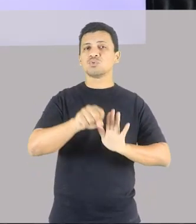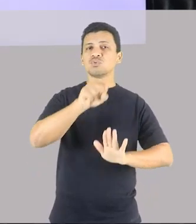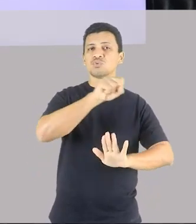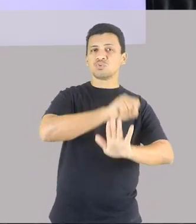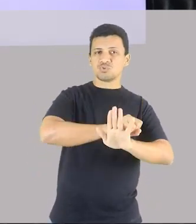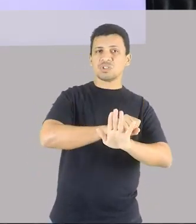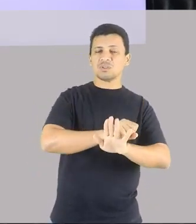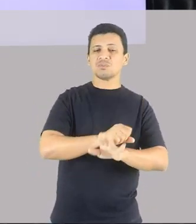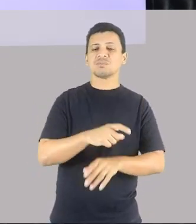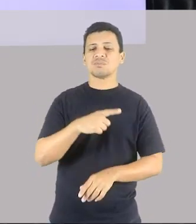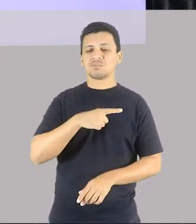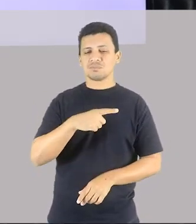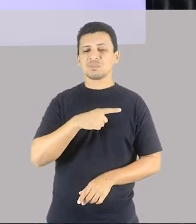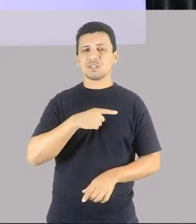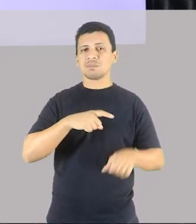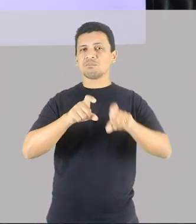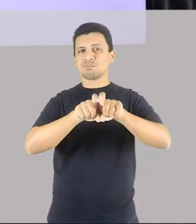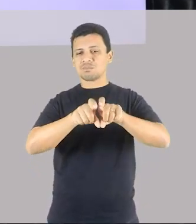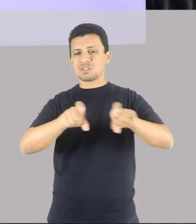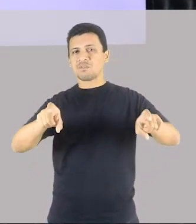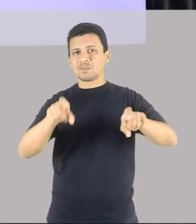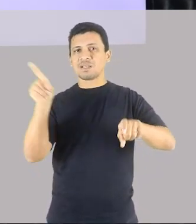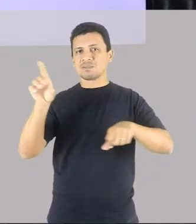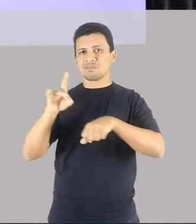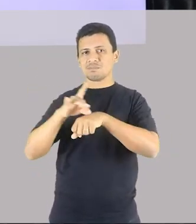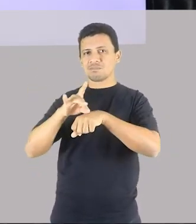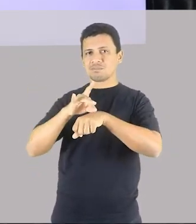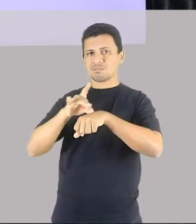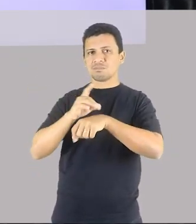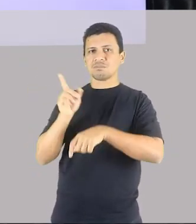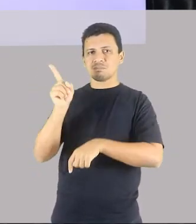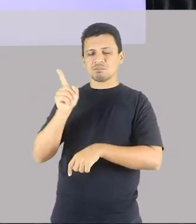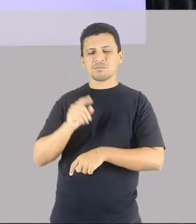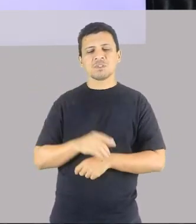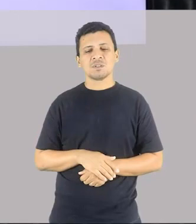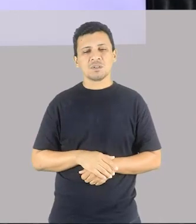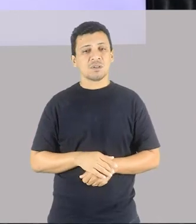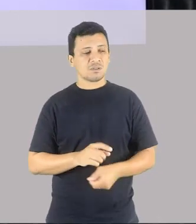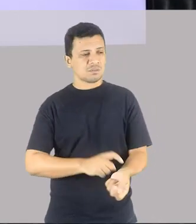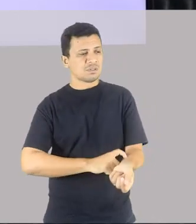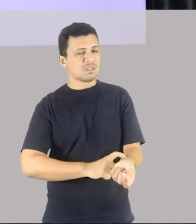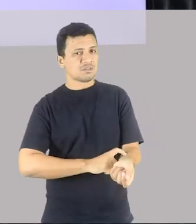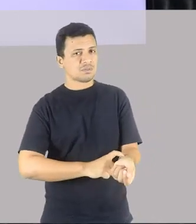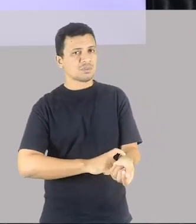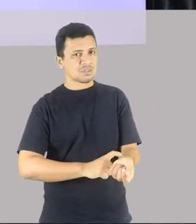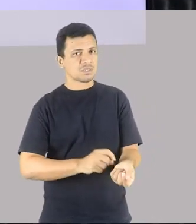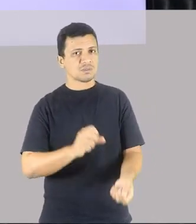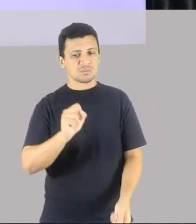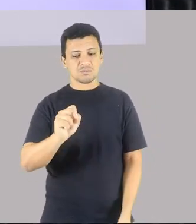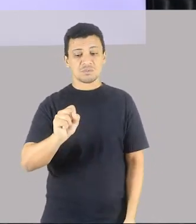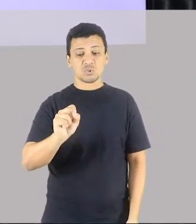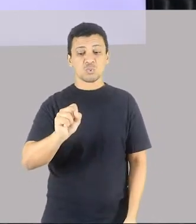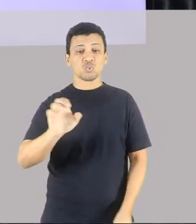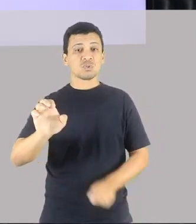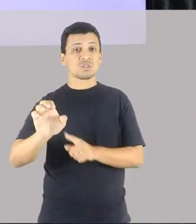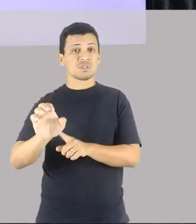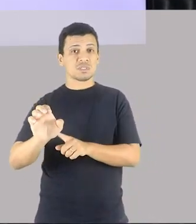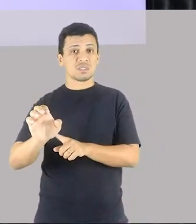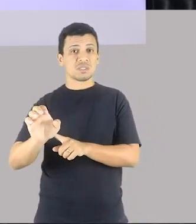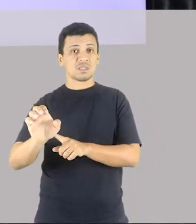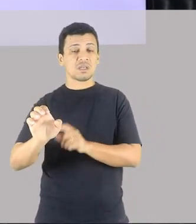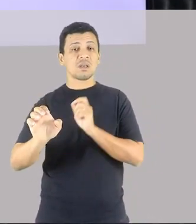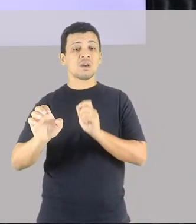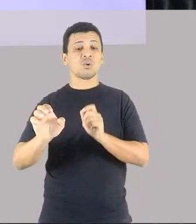sujeito do termo que está em negrito. Né? O nervosismo dos candidatos foi notado. O se, lembrem-se, é a